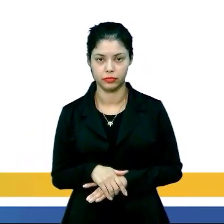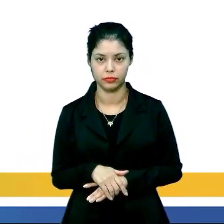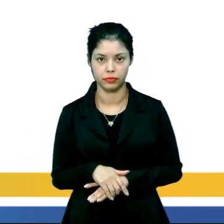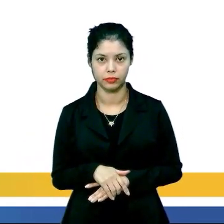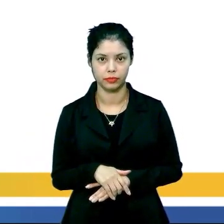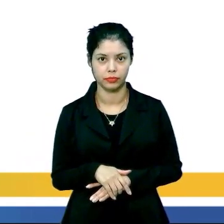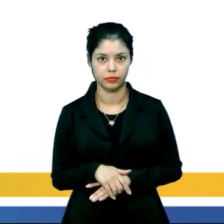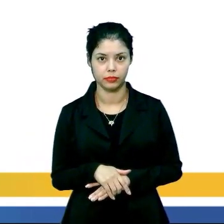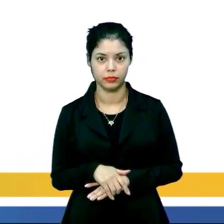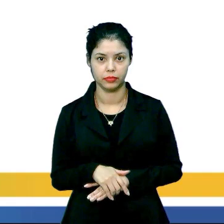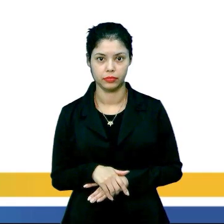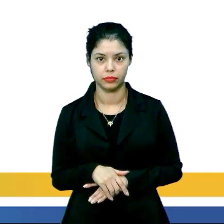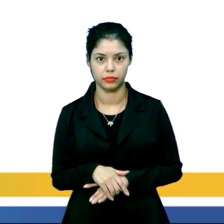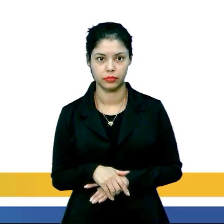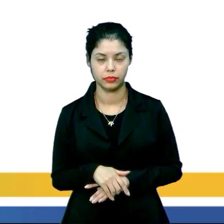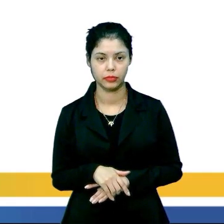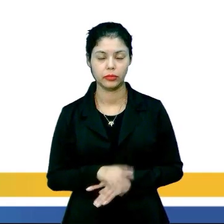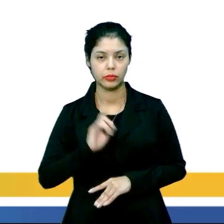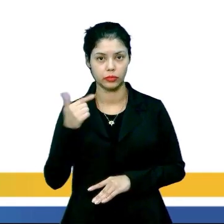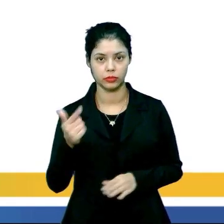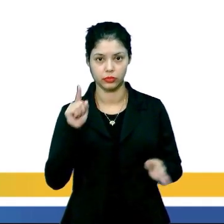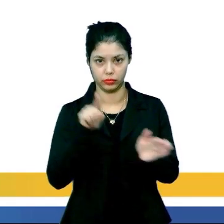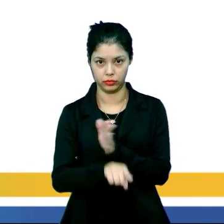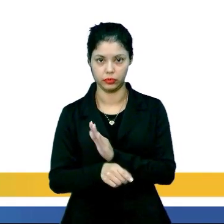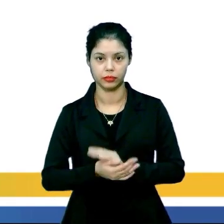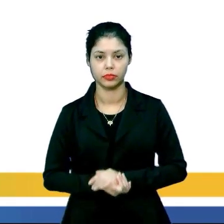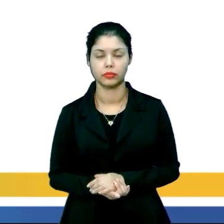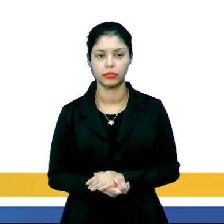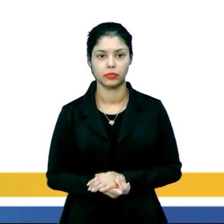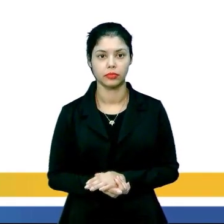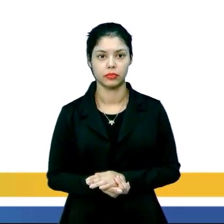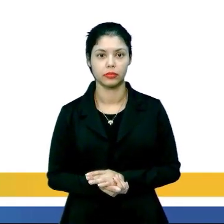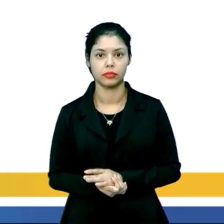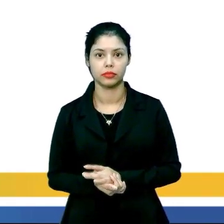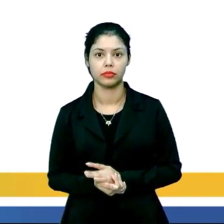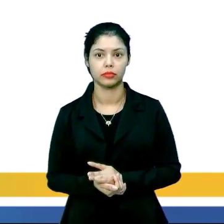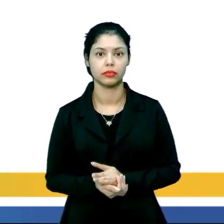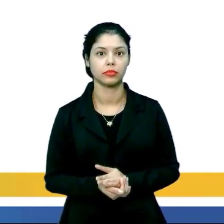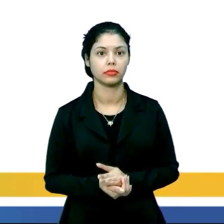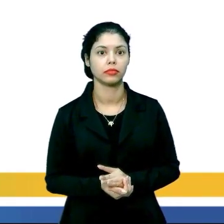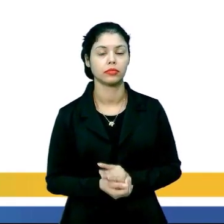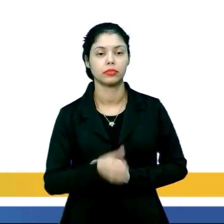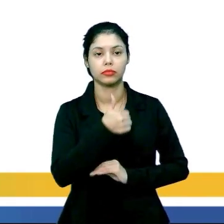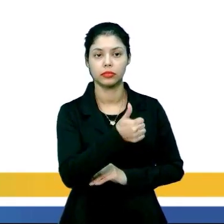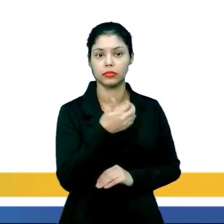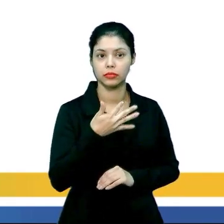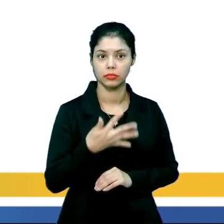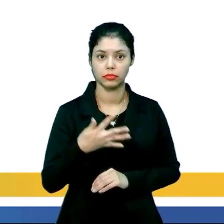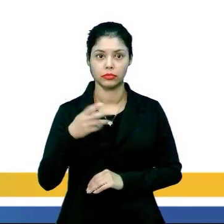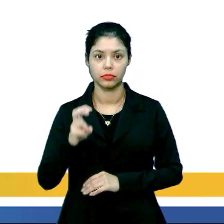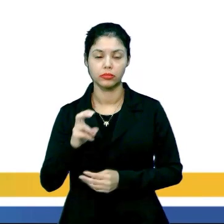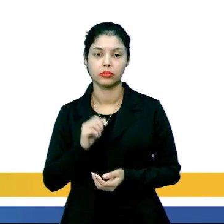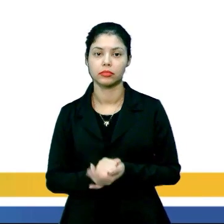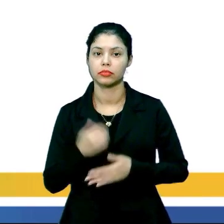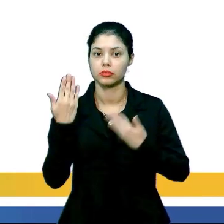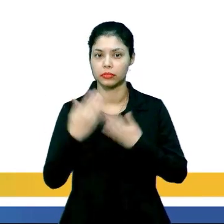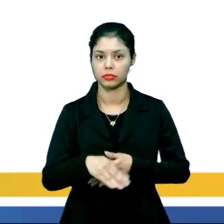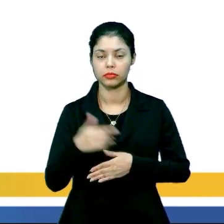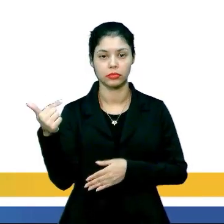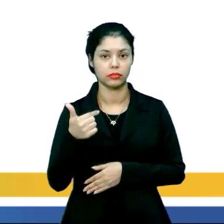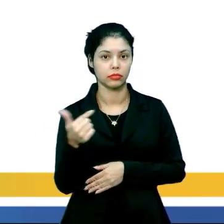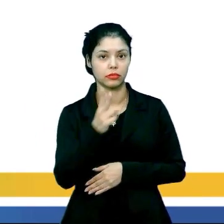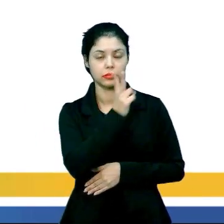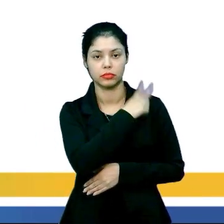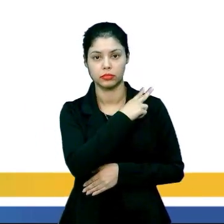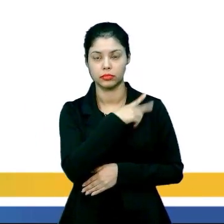C. Vamos a outra questão. Questão 145, prova azul do segundo